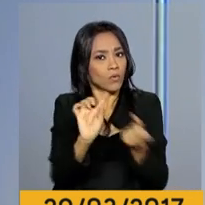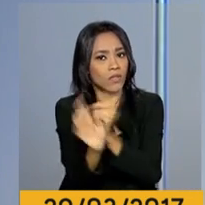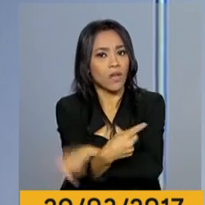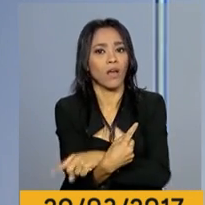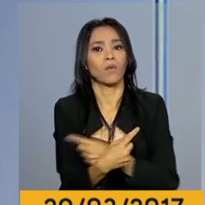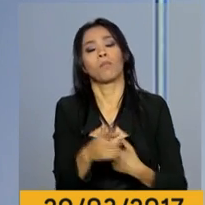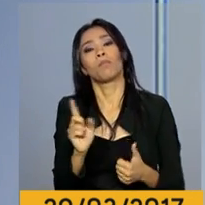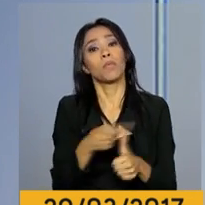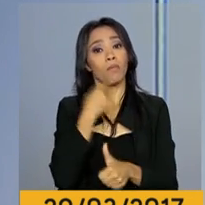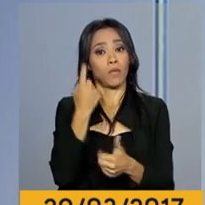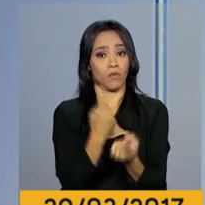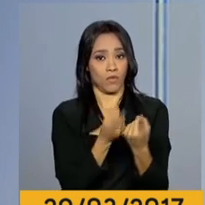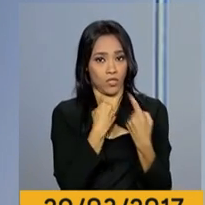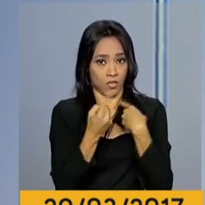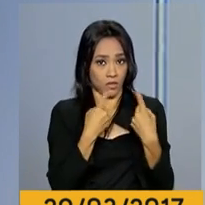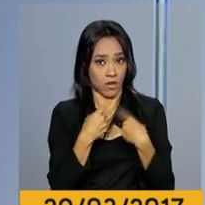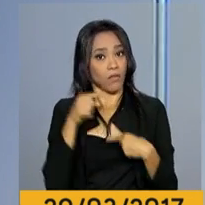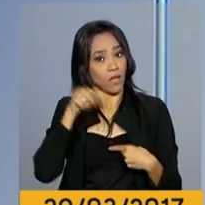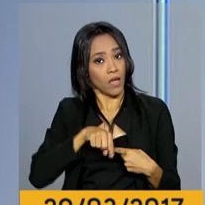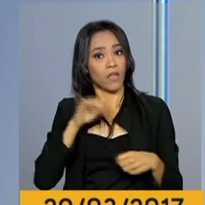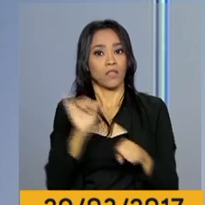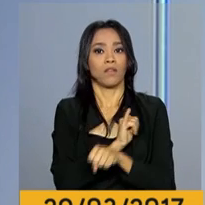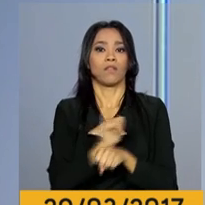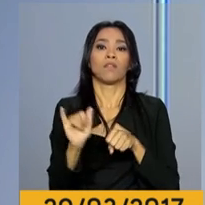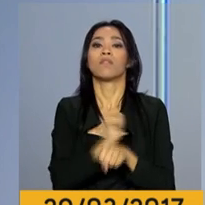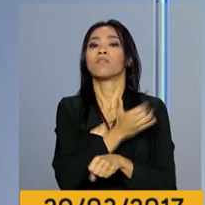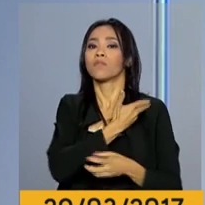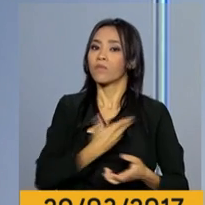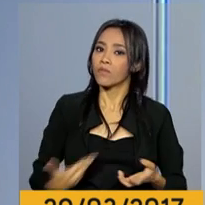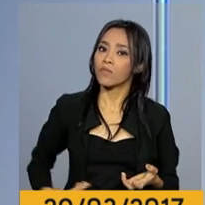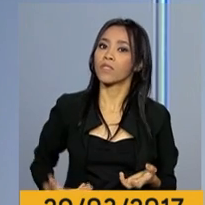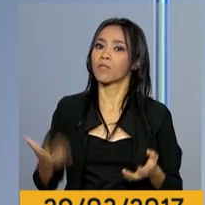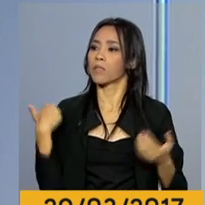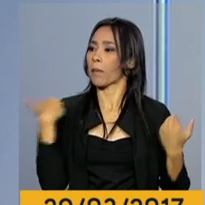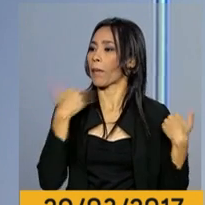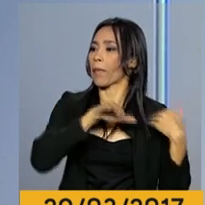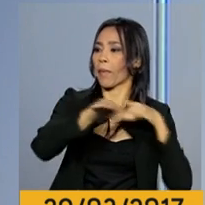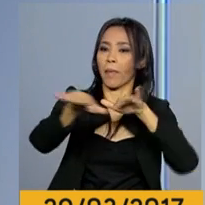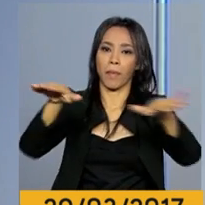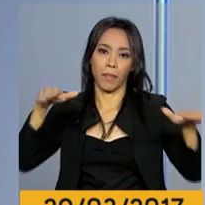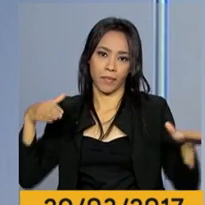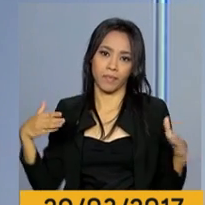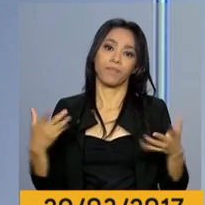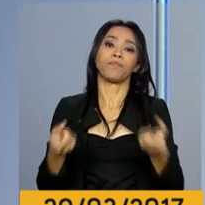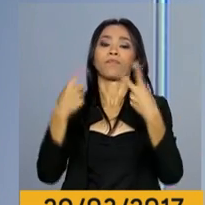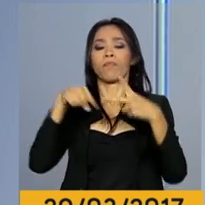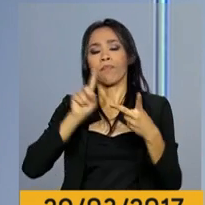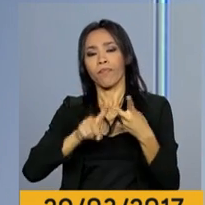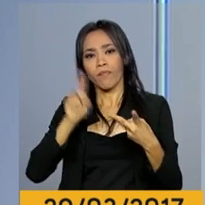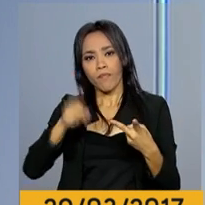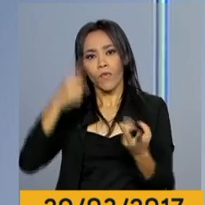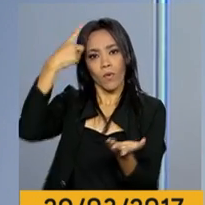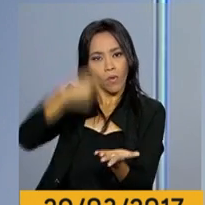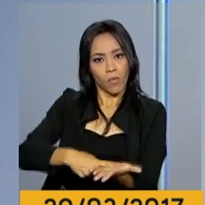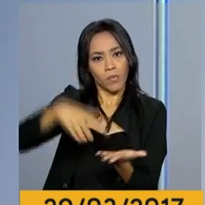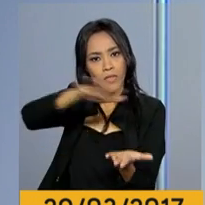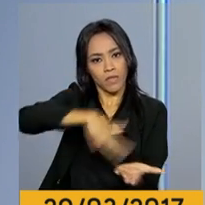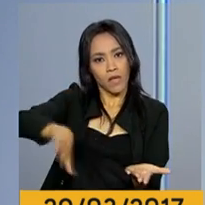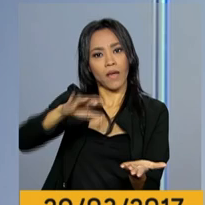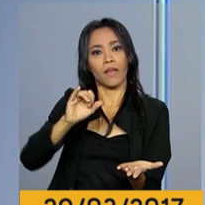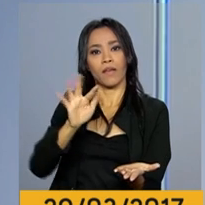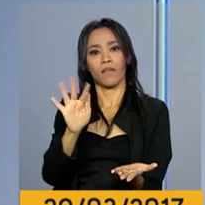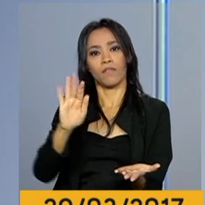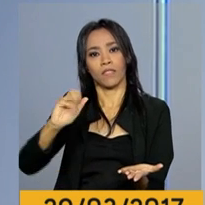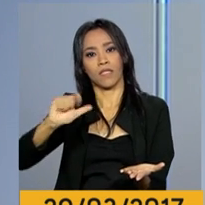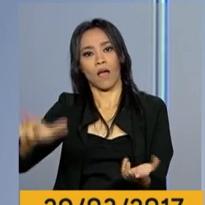primeiro diálogo como instrumento que movimenta bilhões no nosso governo segundo a responsabilidade fiscal e terceiro